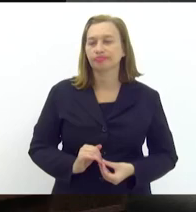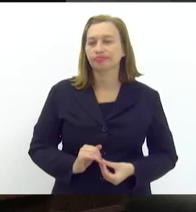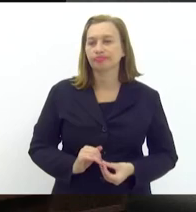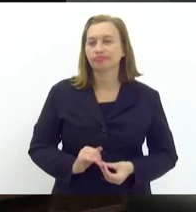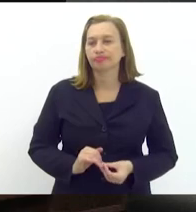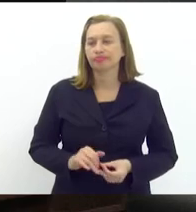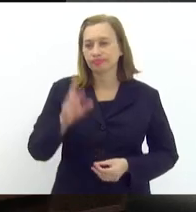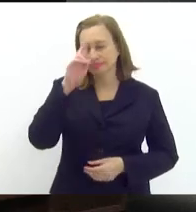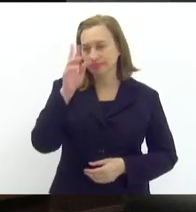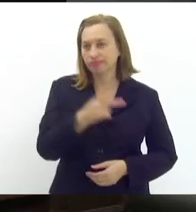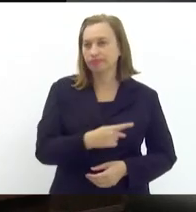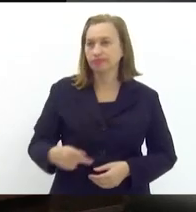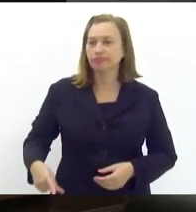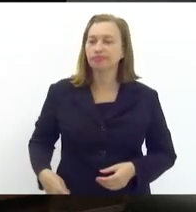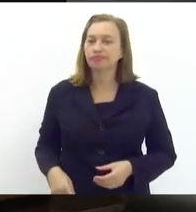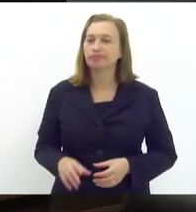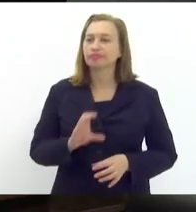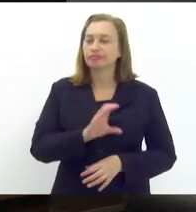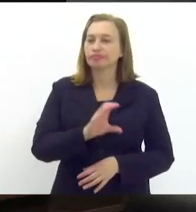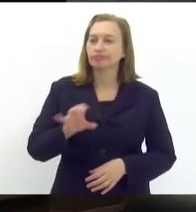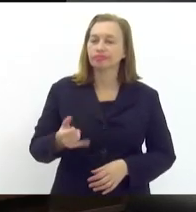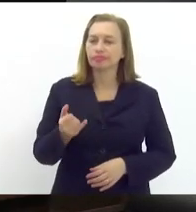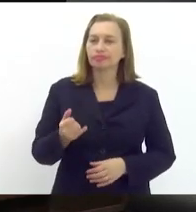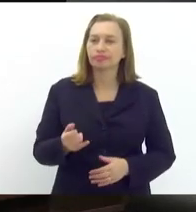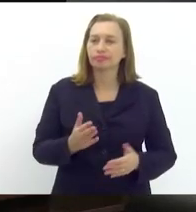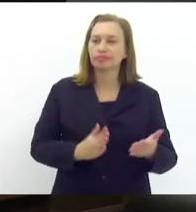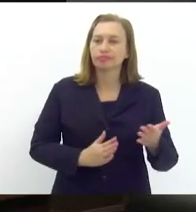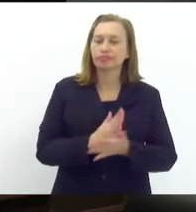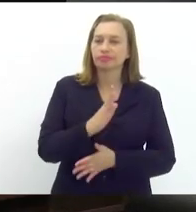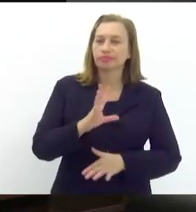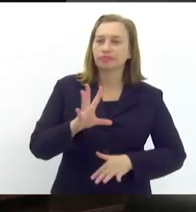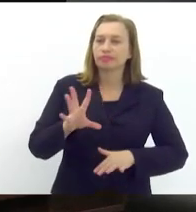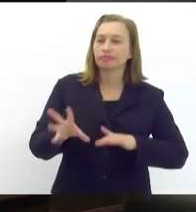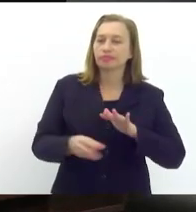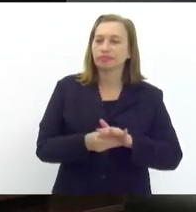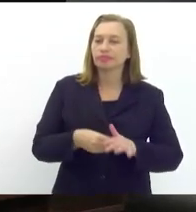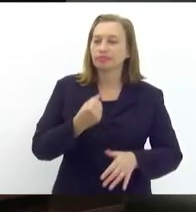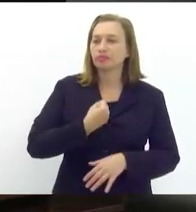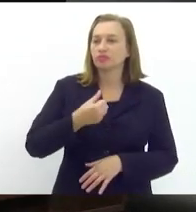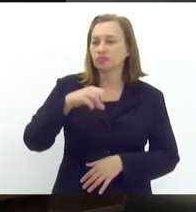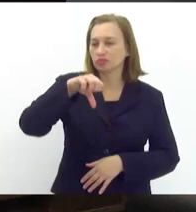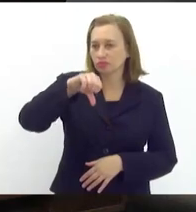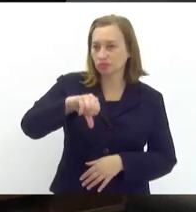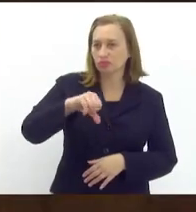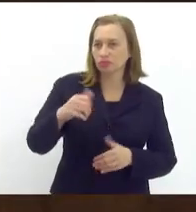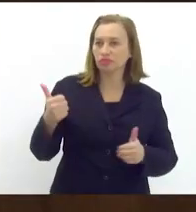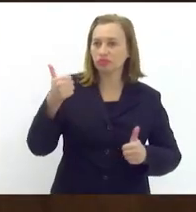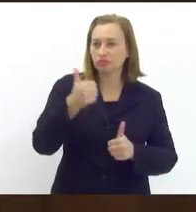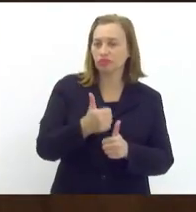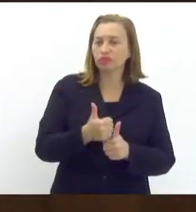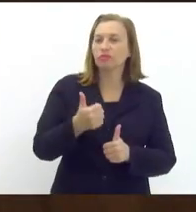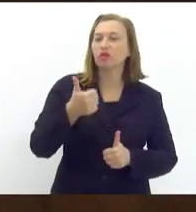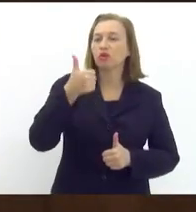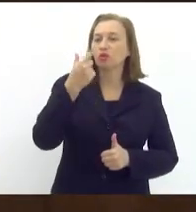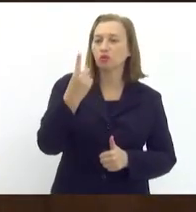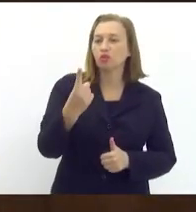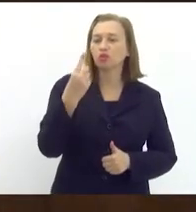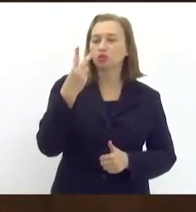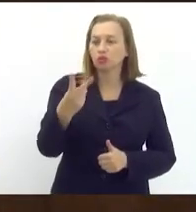senhora Presidente parecer da ccj é favorável emenda número nove favorável com submenda as emendas 1 2